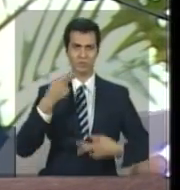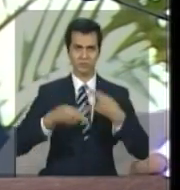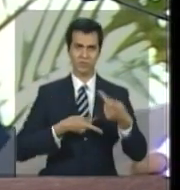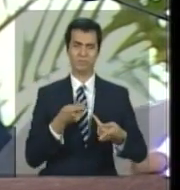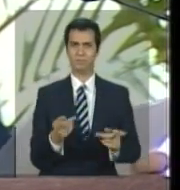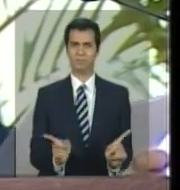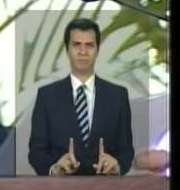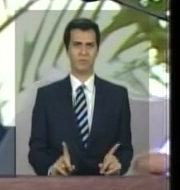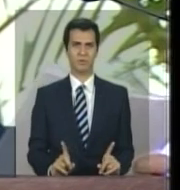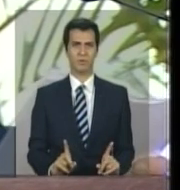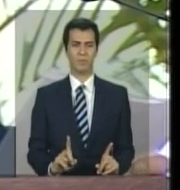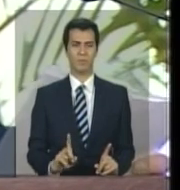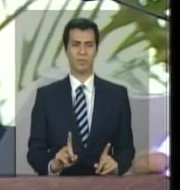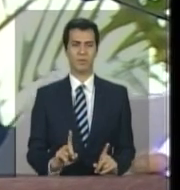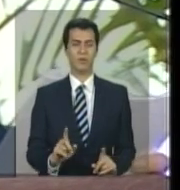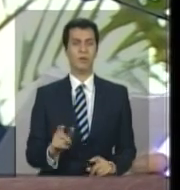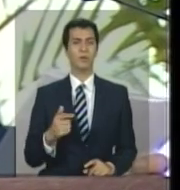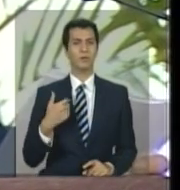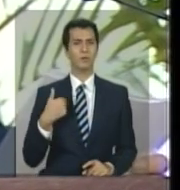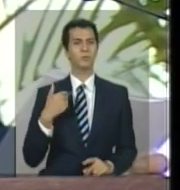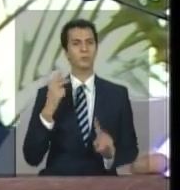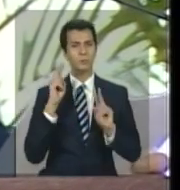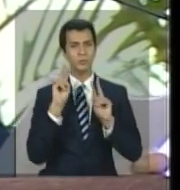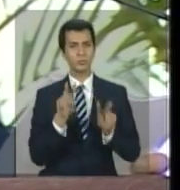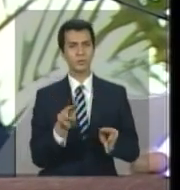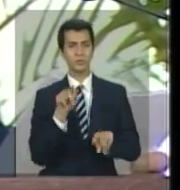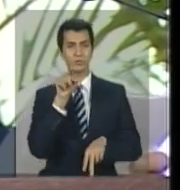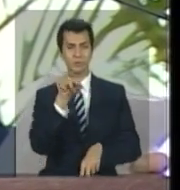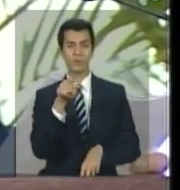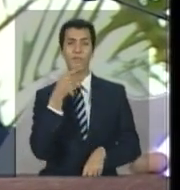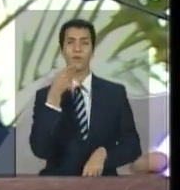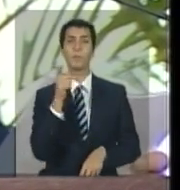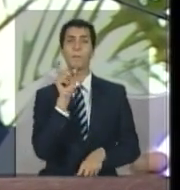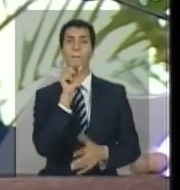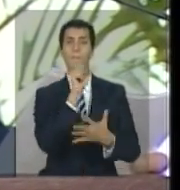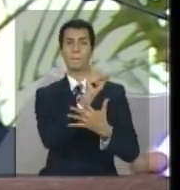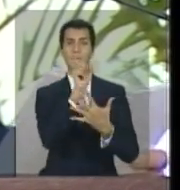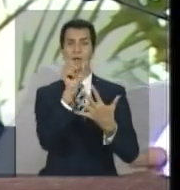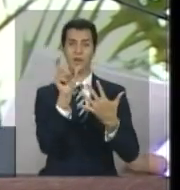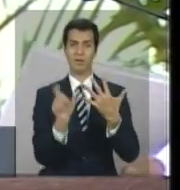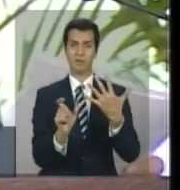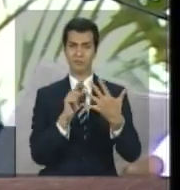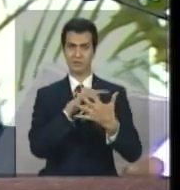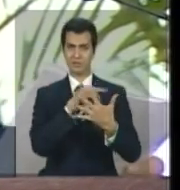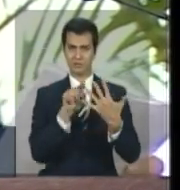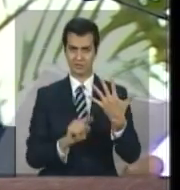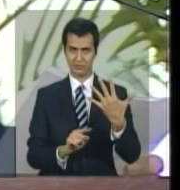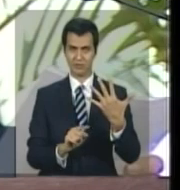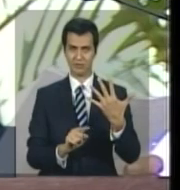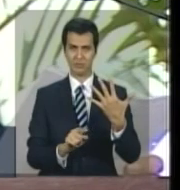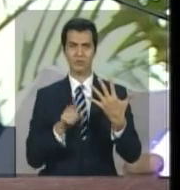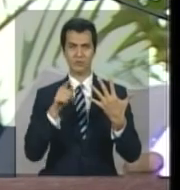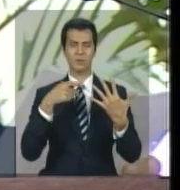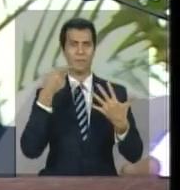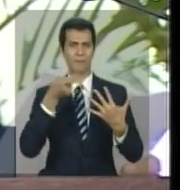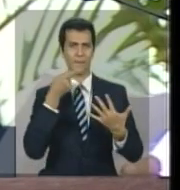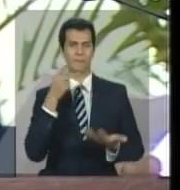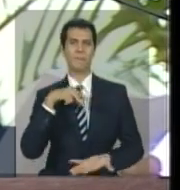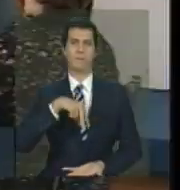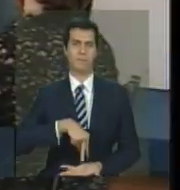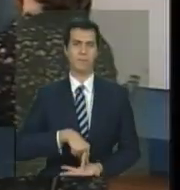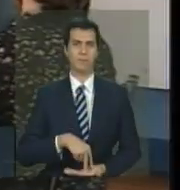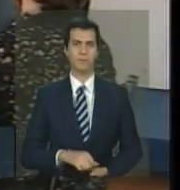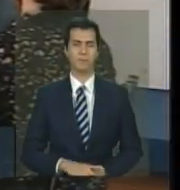palavras. Chamaram minha atenção cinco vocábulos aludidos em seu marcante pronunciamento, quais